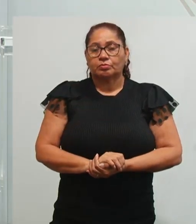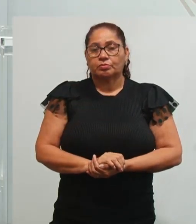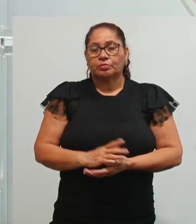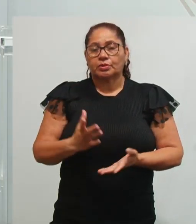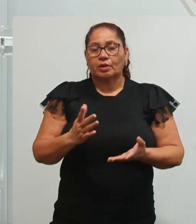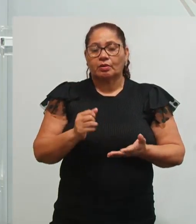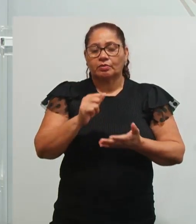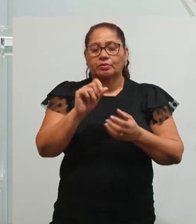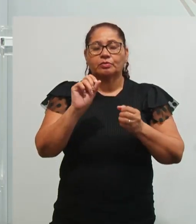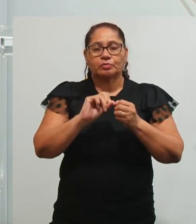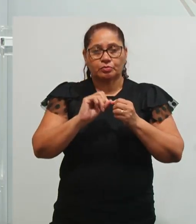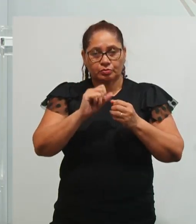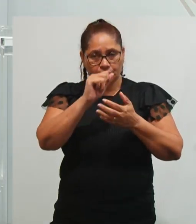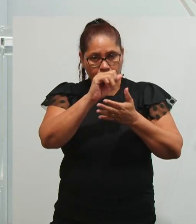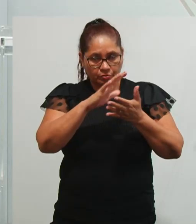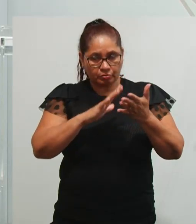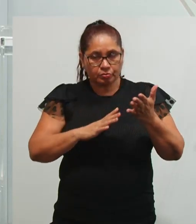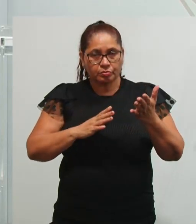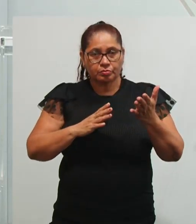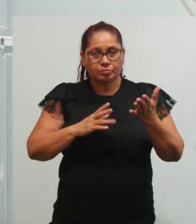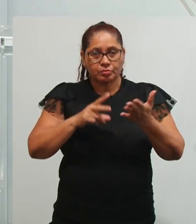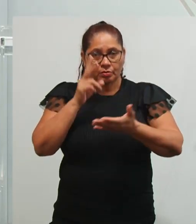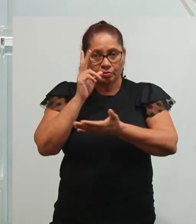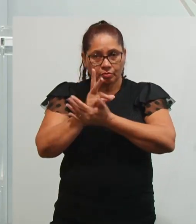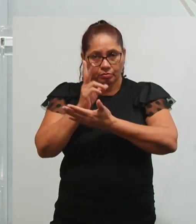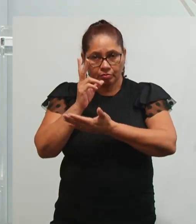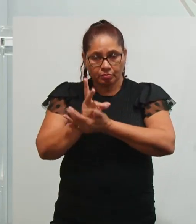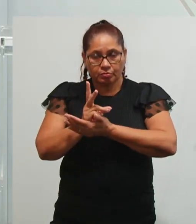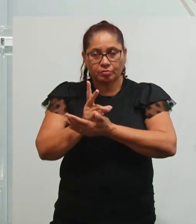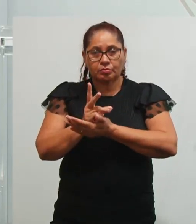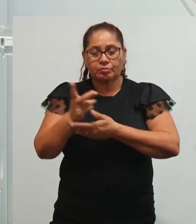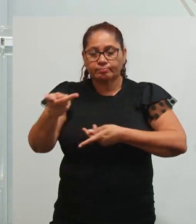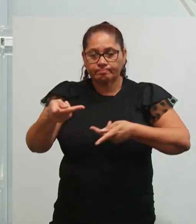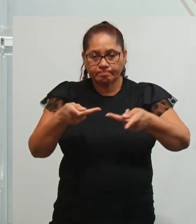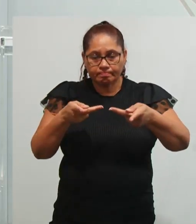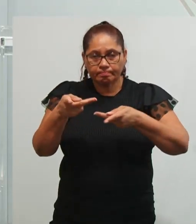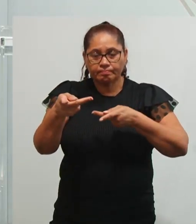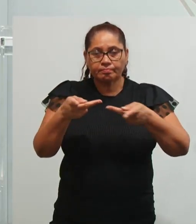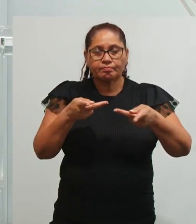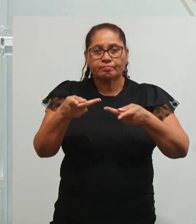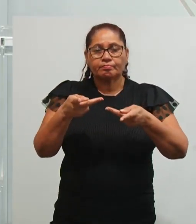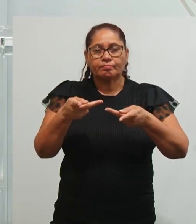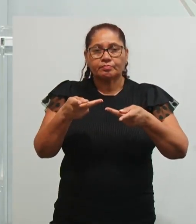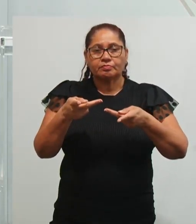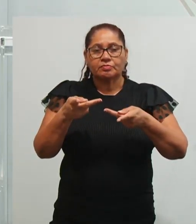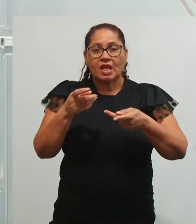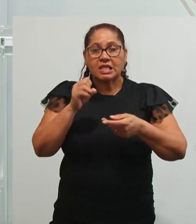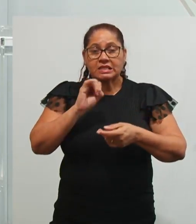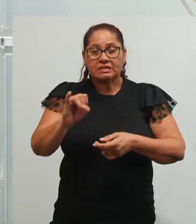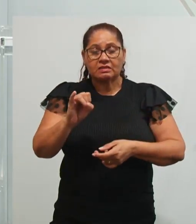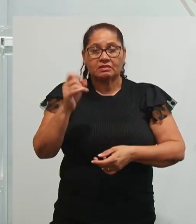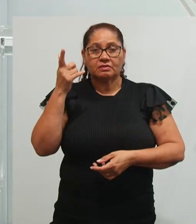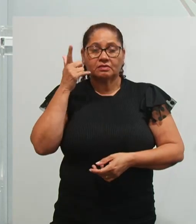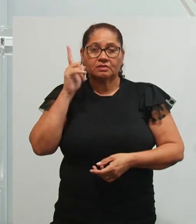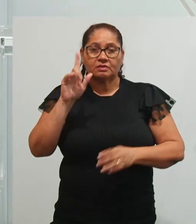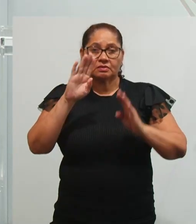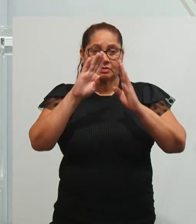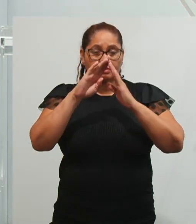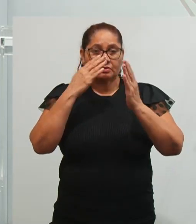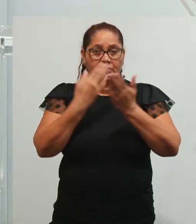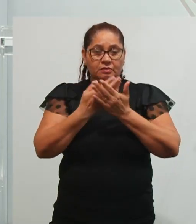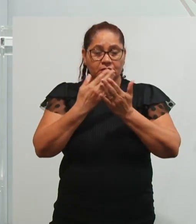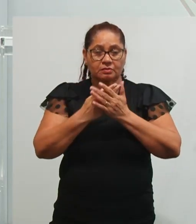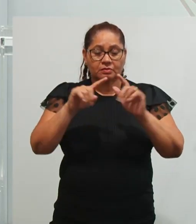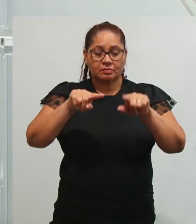uma atividade, quando eu passo uma sequência didática, quando eu faço um projeto, e se eu consigo, aqui na minha escola, na minha sala de